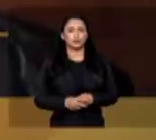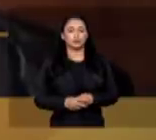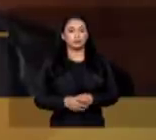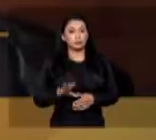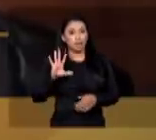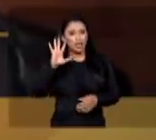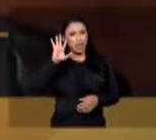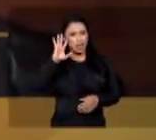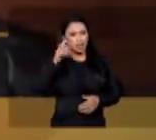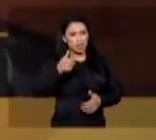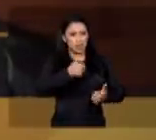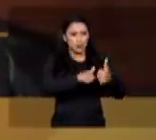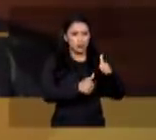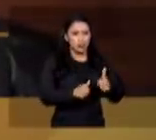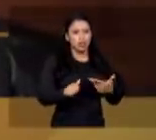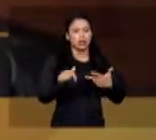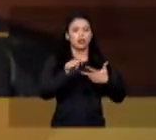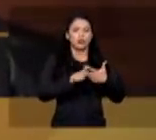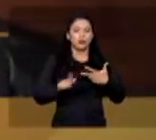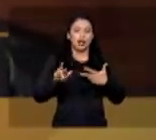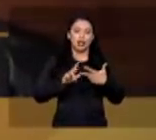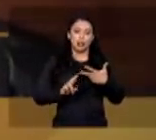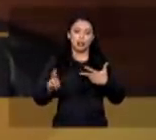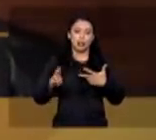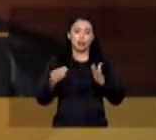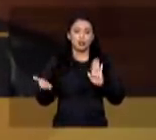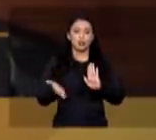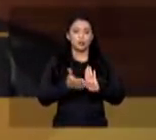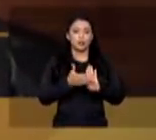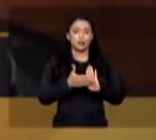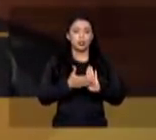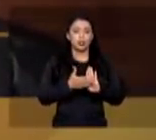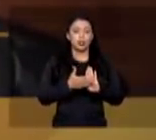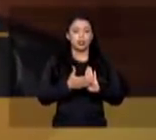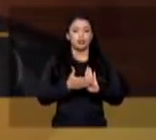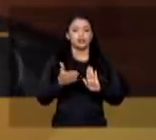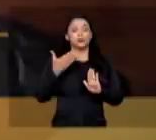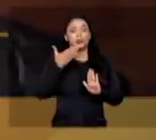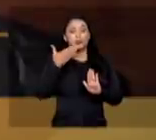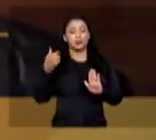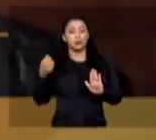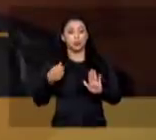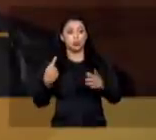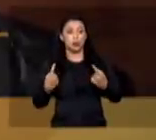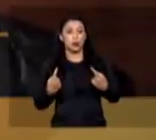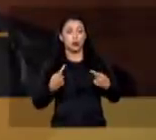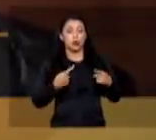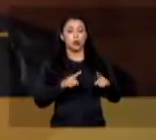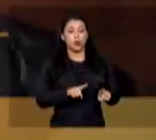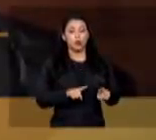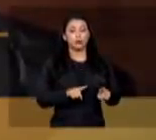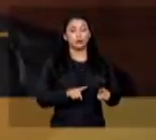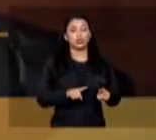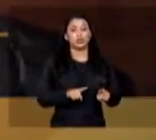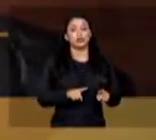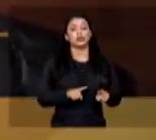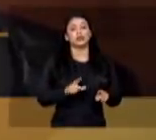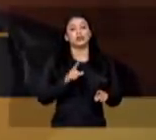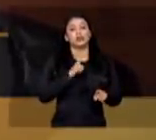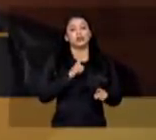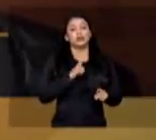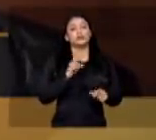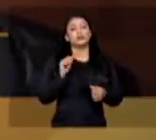decisão agravo regimental que foi interposto pelos impetrantes contra a extensão dos